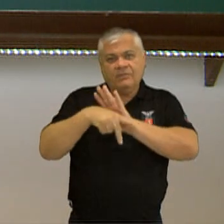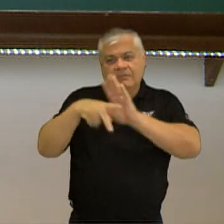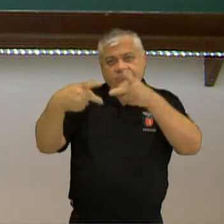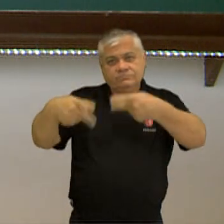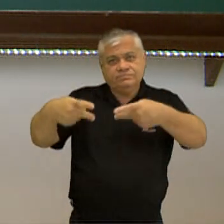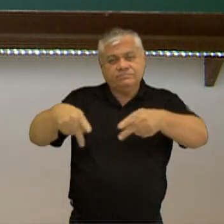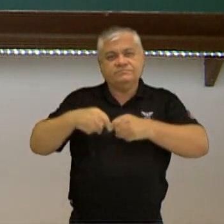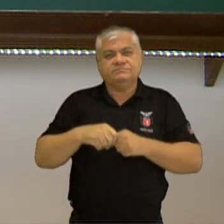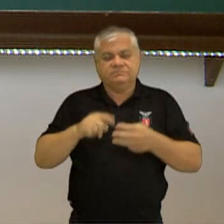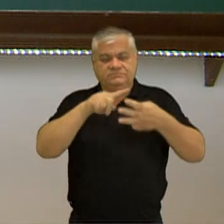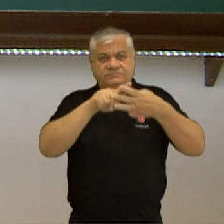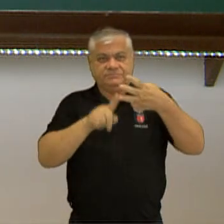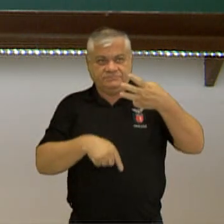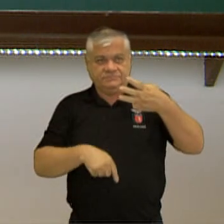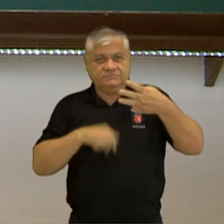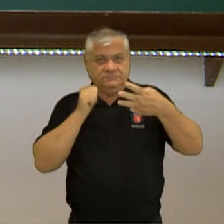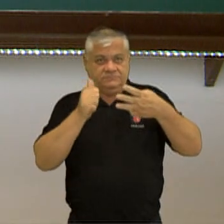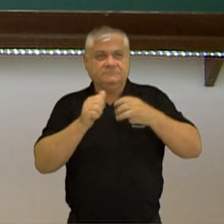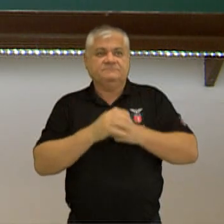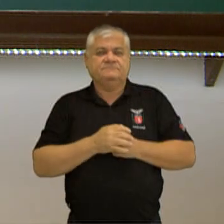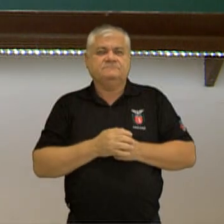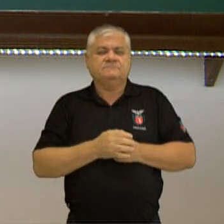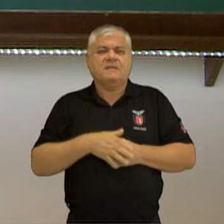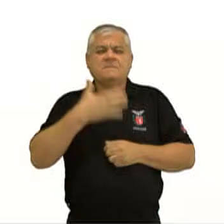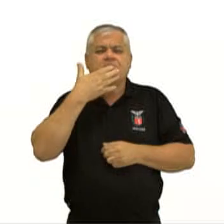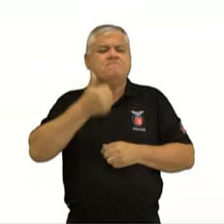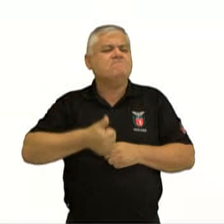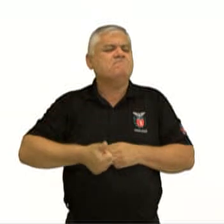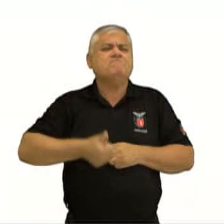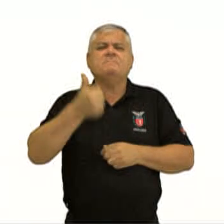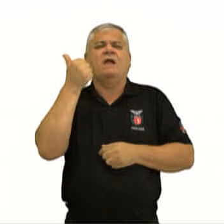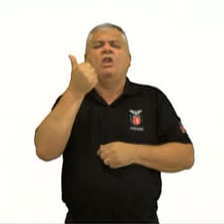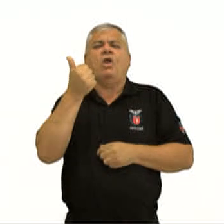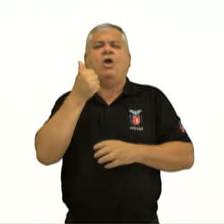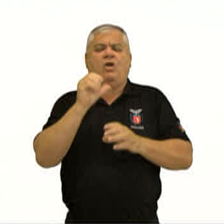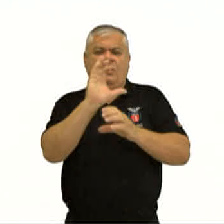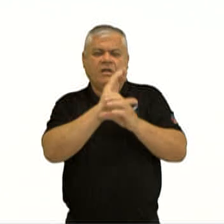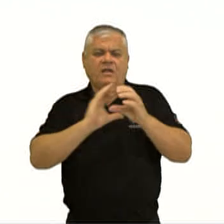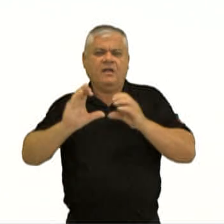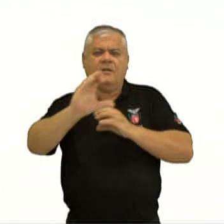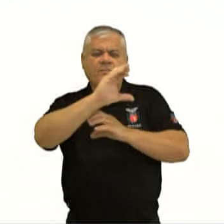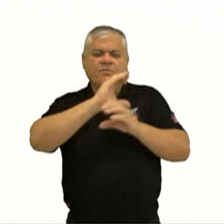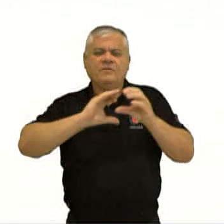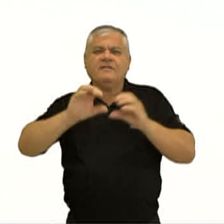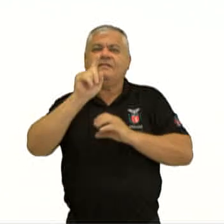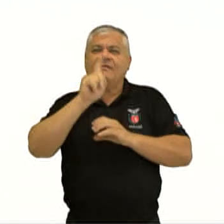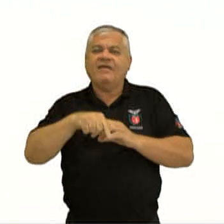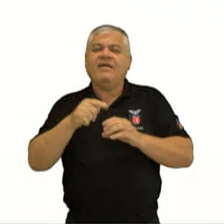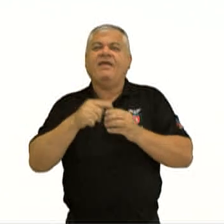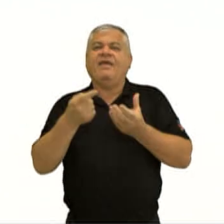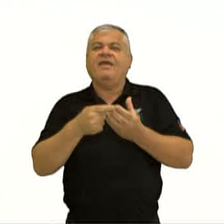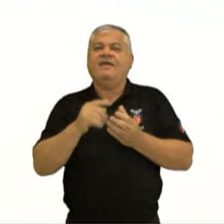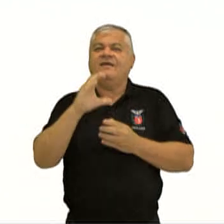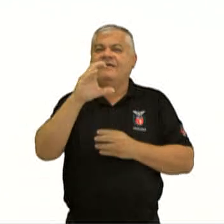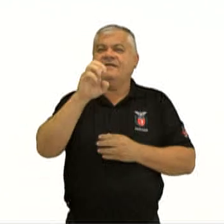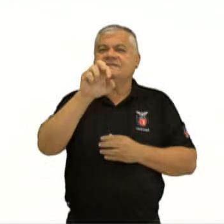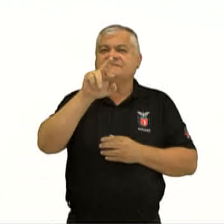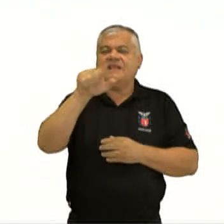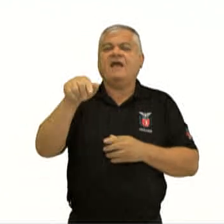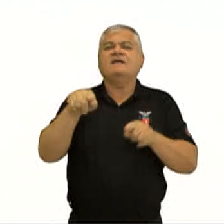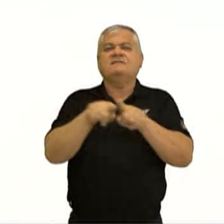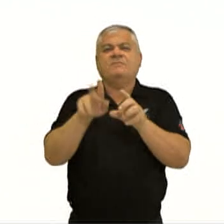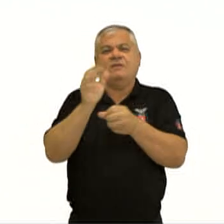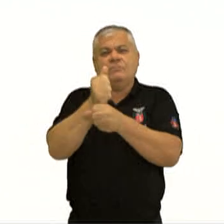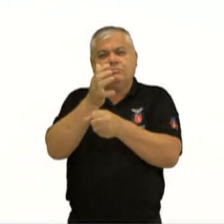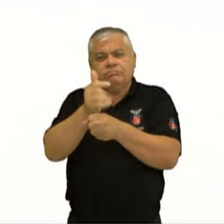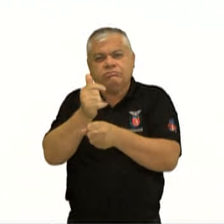dia. Então anota aí, gente. As melhores fontes de carboidratos são cereais em sua forma integral, tubérculos e também